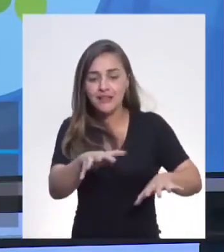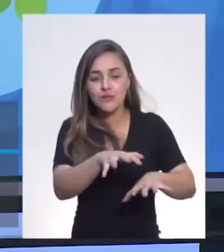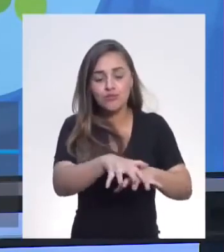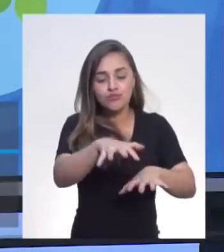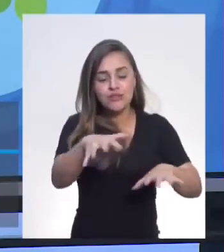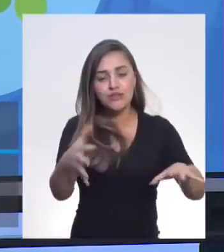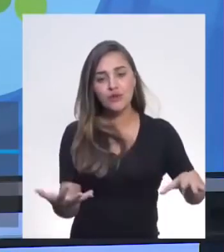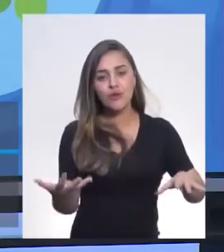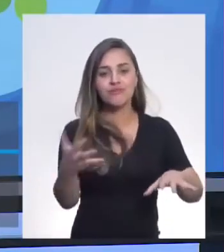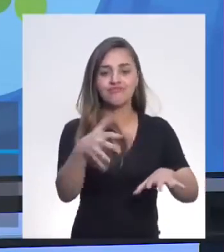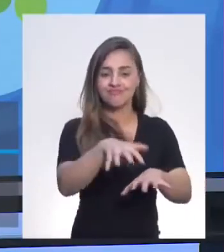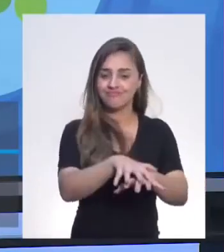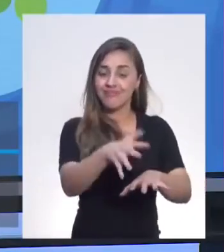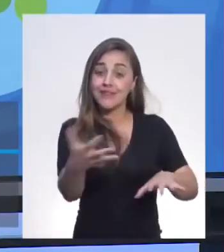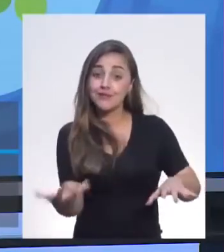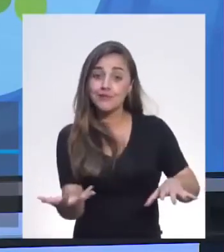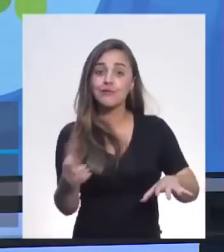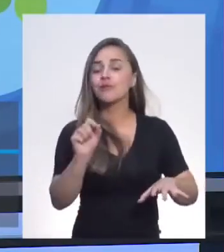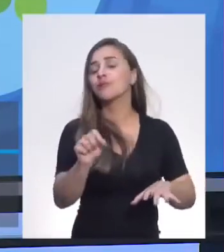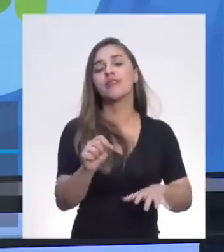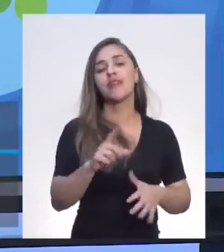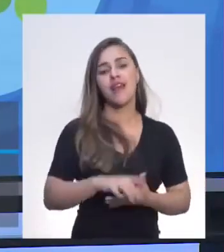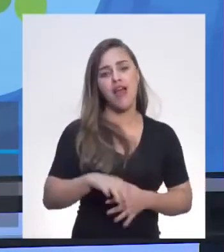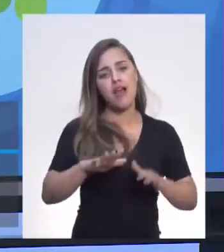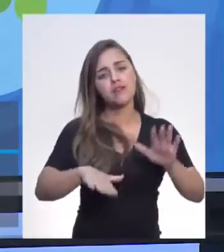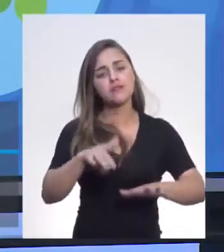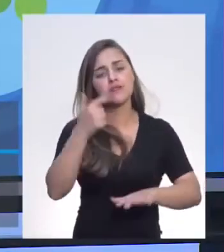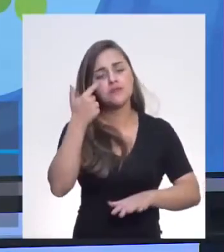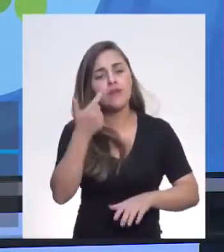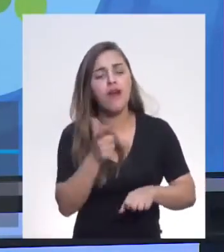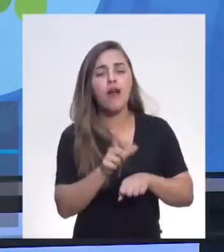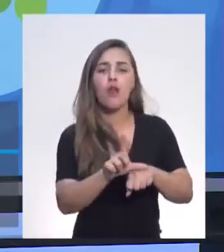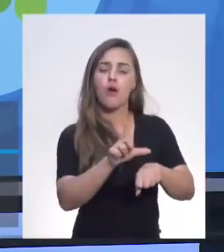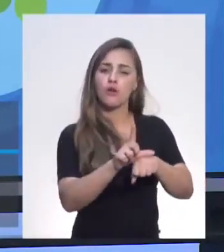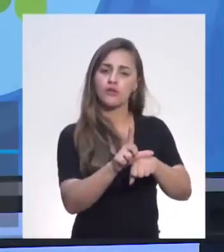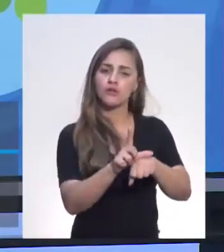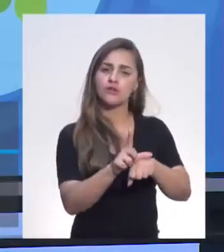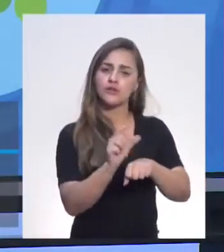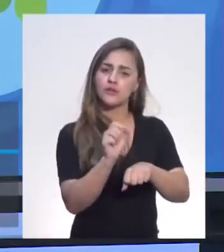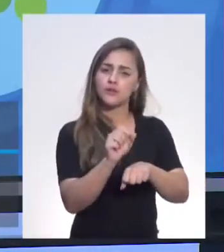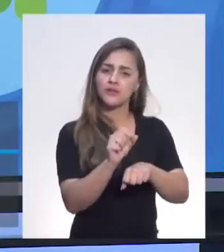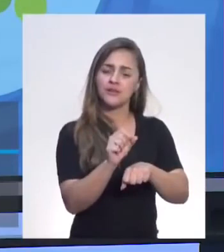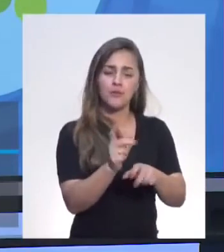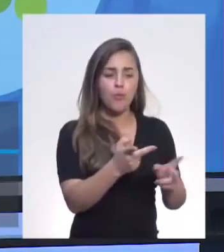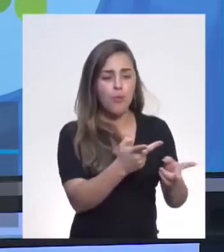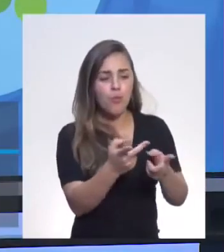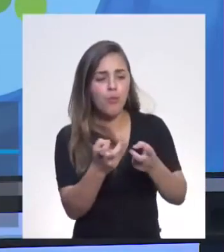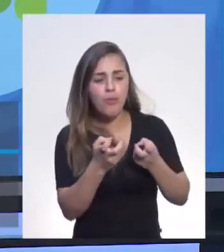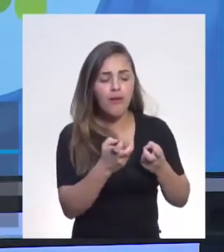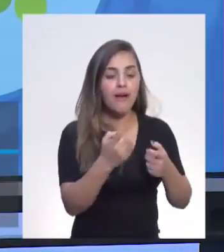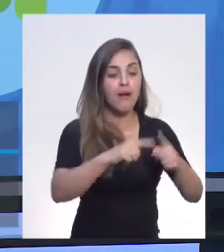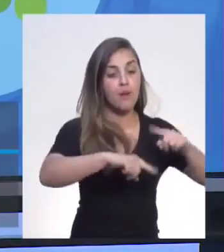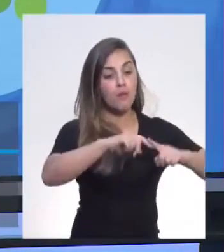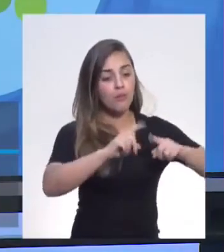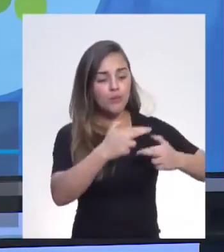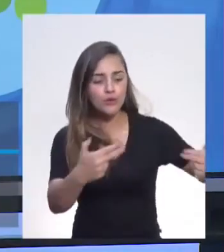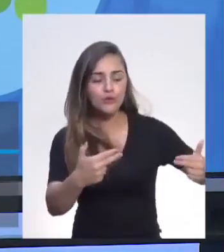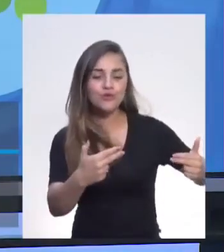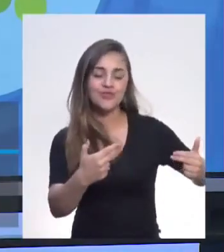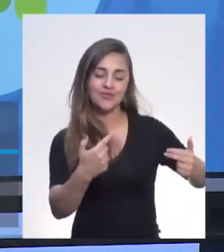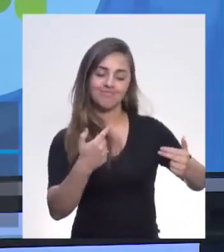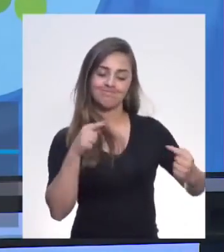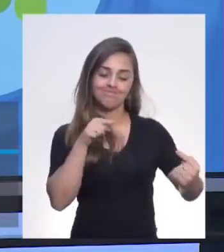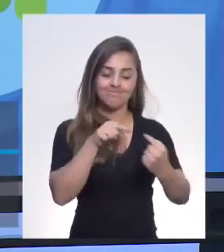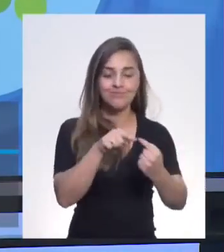muito fácil você ir numa loja e se ver e encontrar produtos que para você façam sentido. Né? Só que será que esse produto está